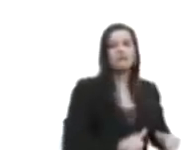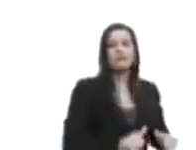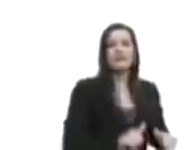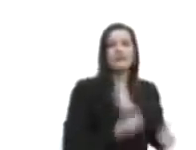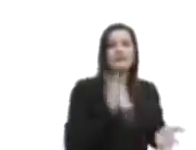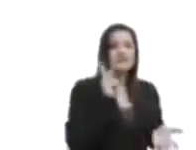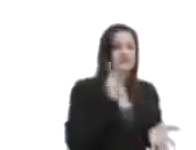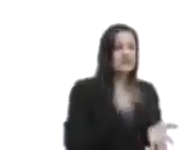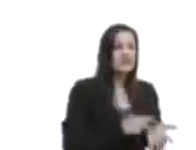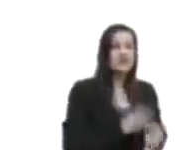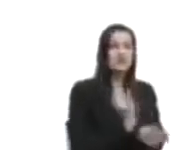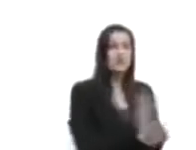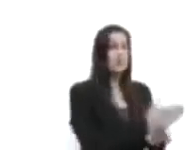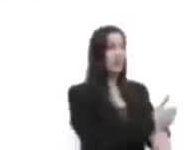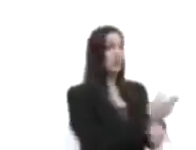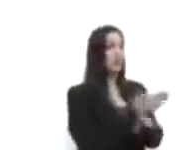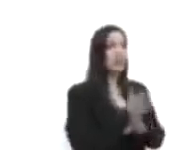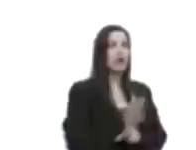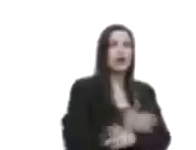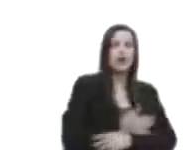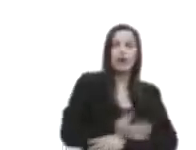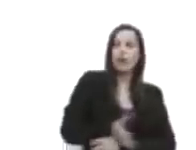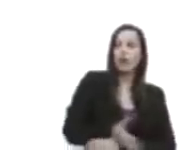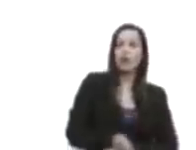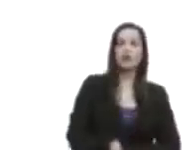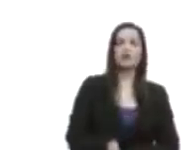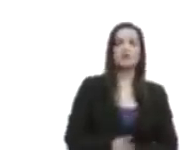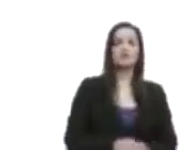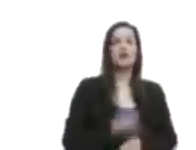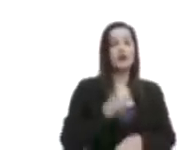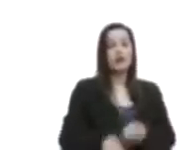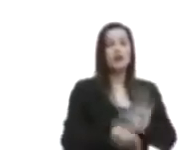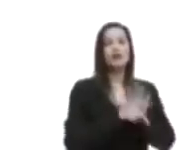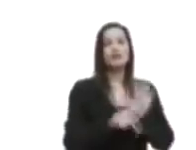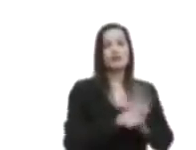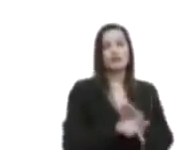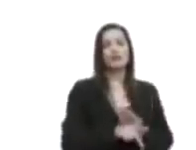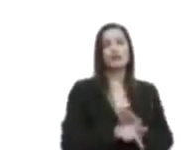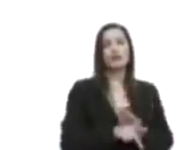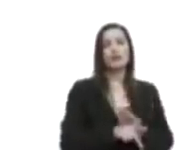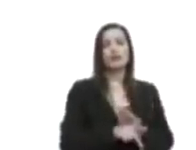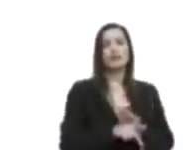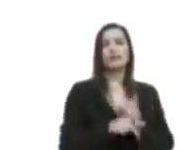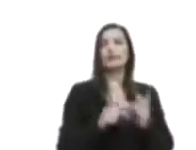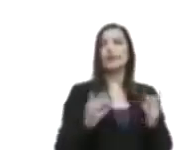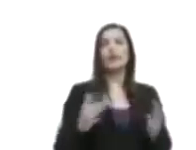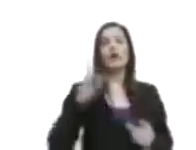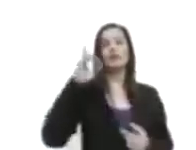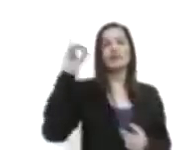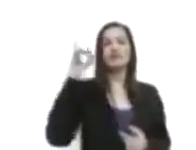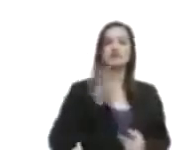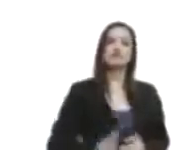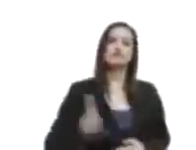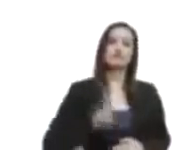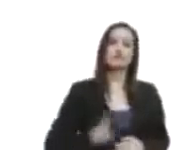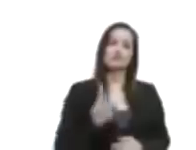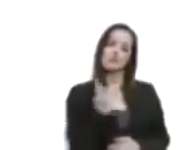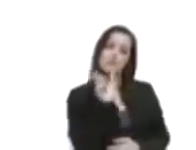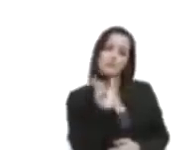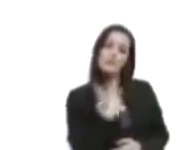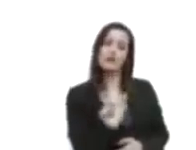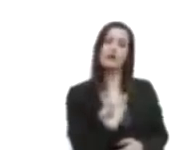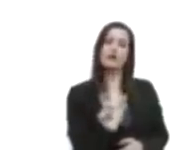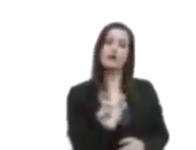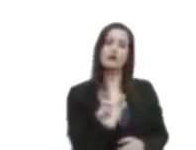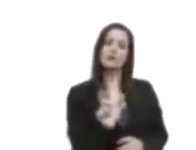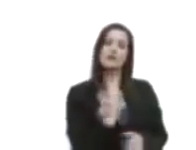completamente perdido. É esse termo que Deus usa para dizer: uma das